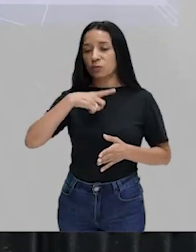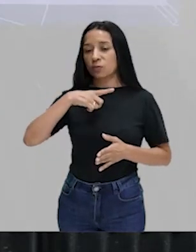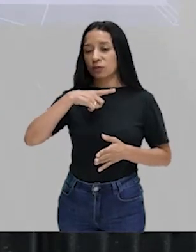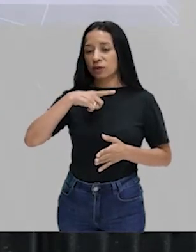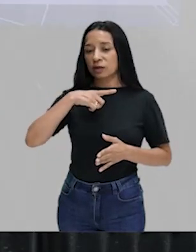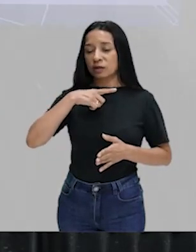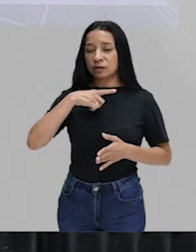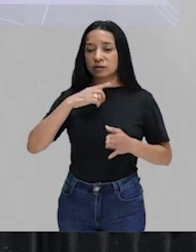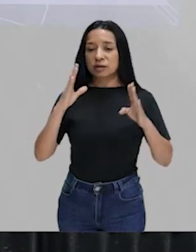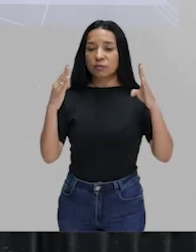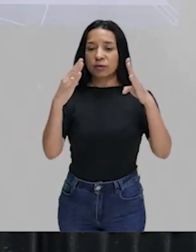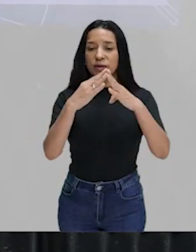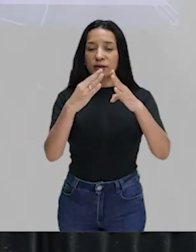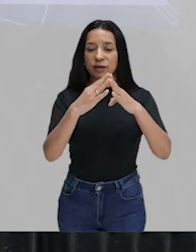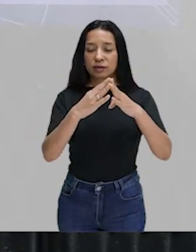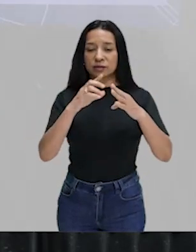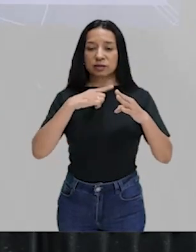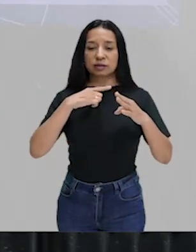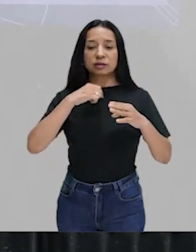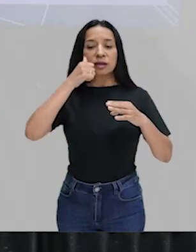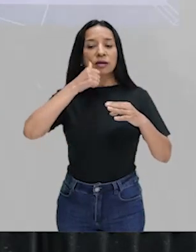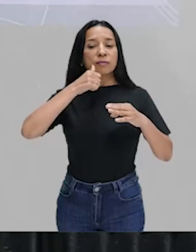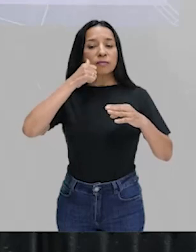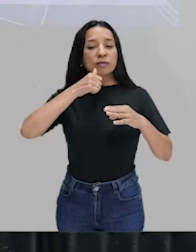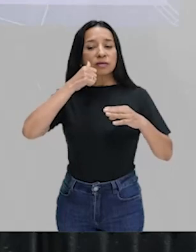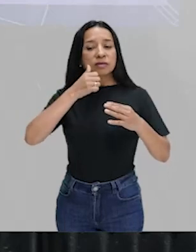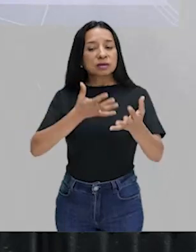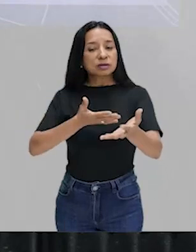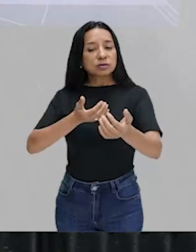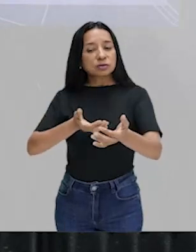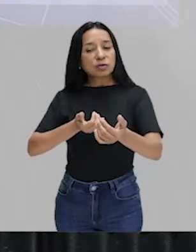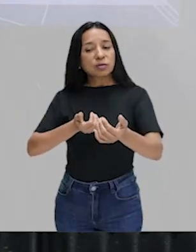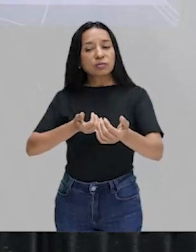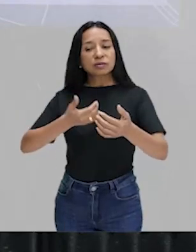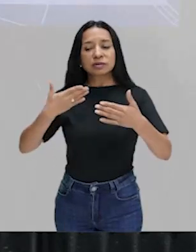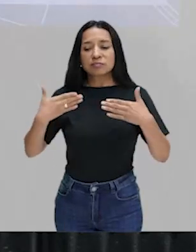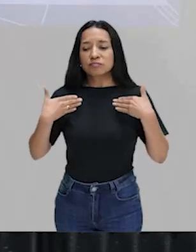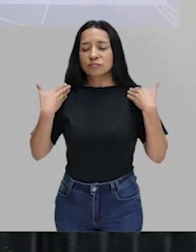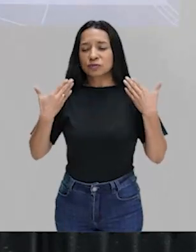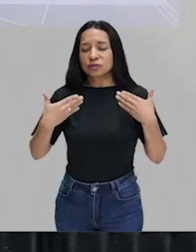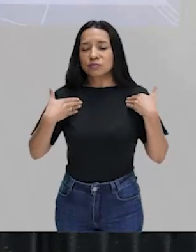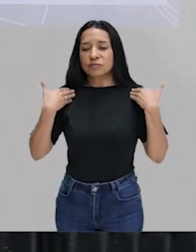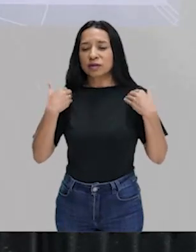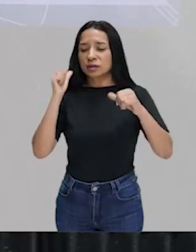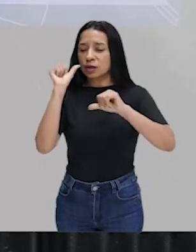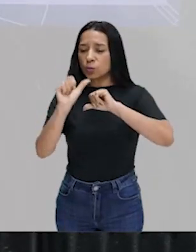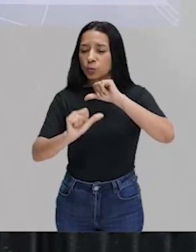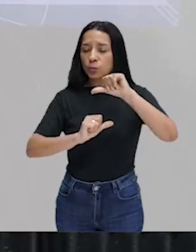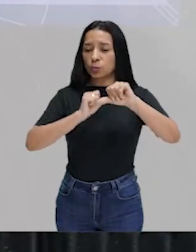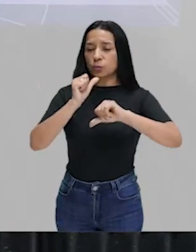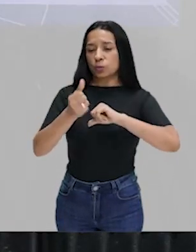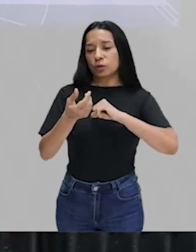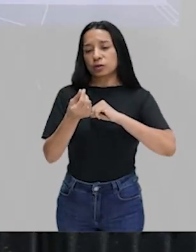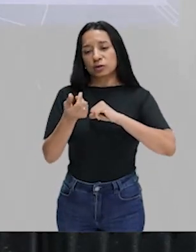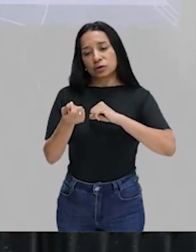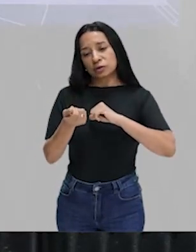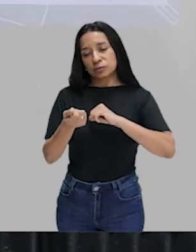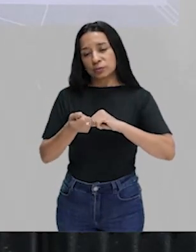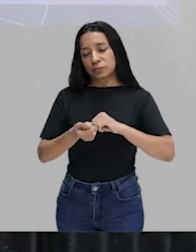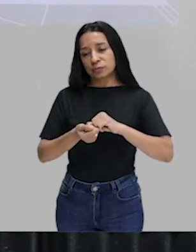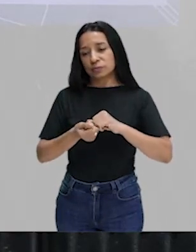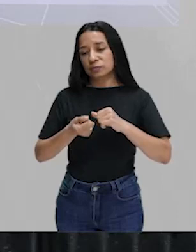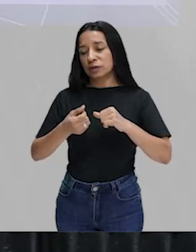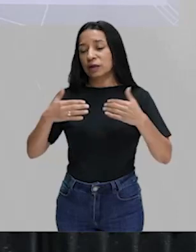meninas que se divertem em troca de dinheiro, né? Se divertem sexualmente. Então, a música faz aqui